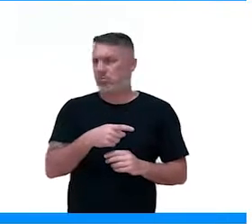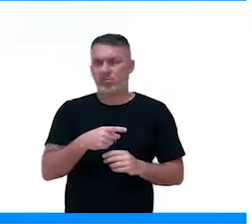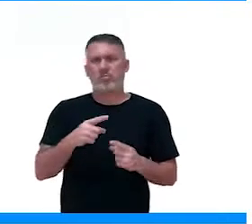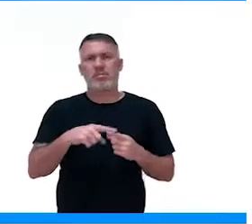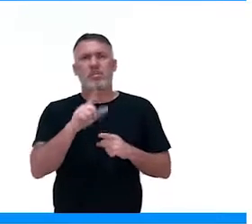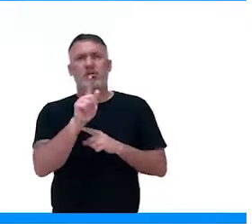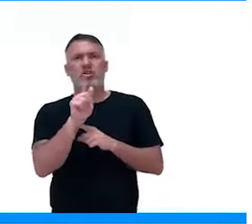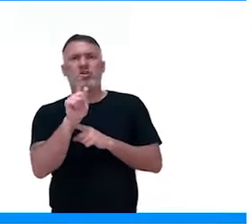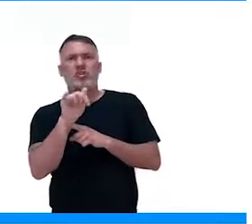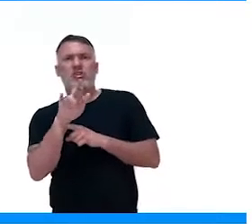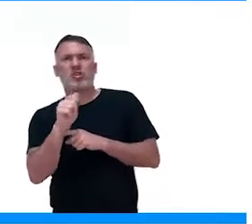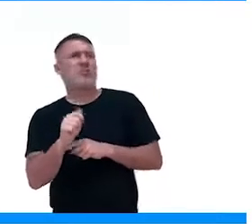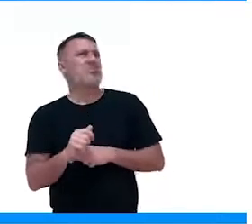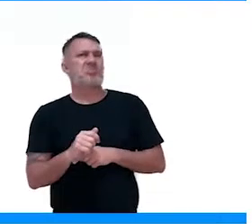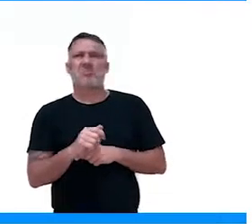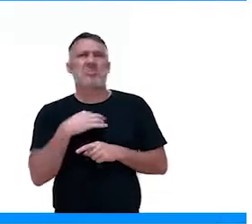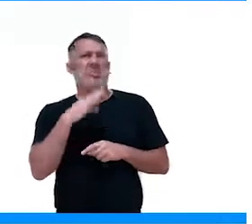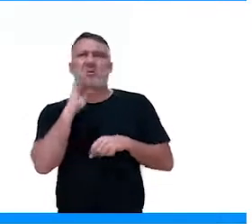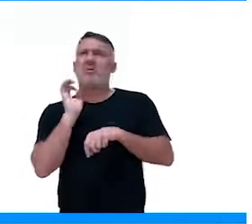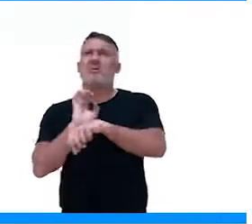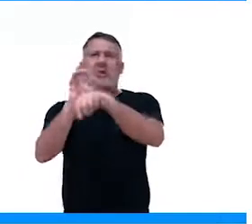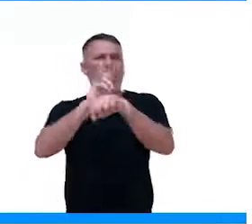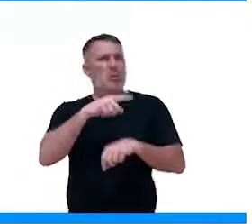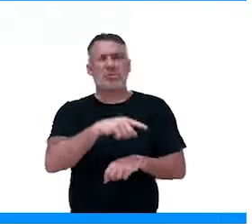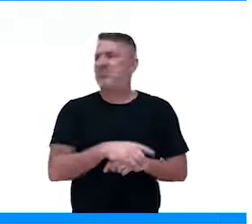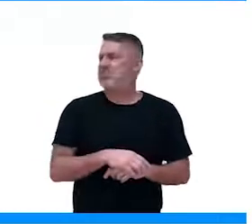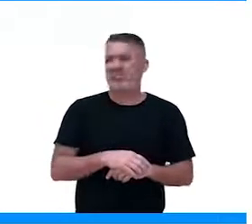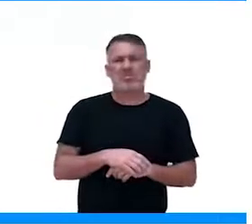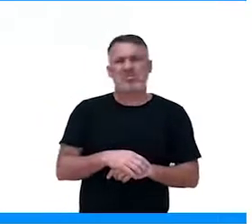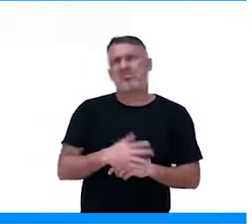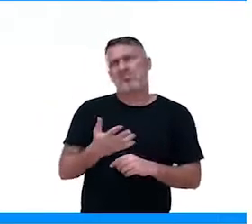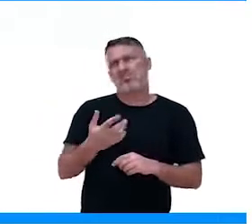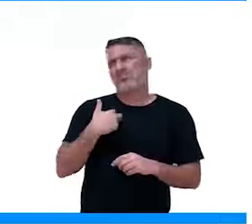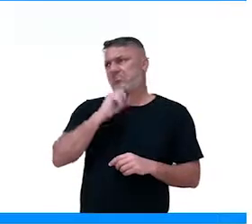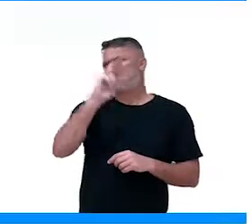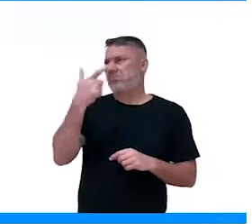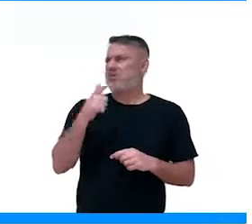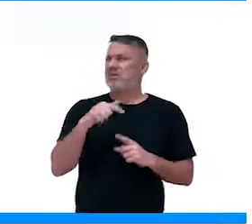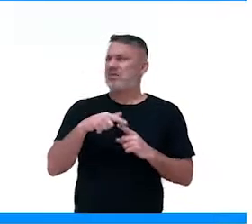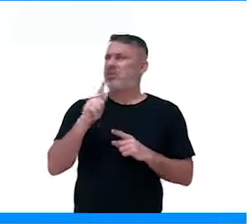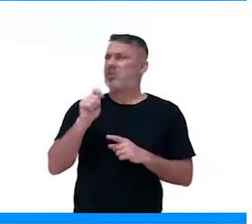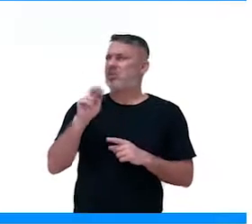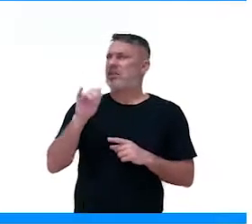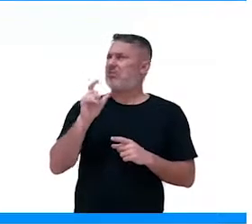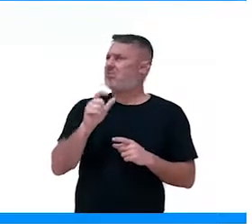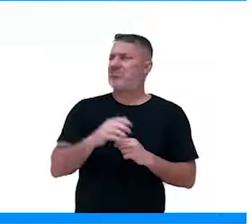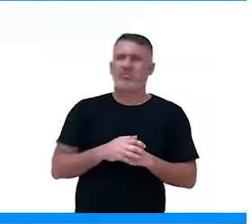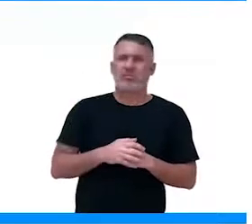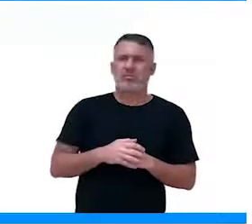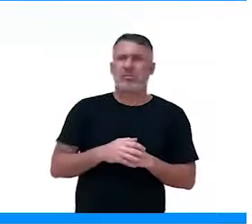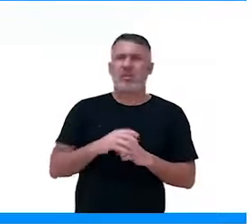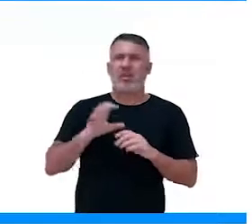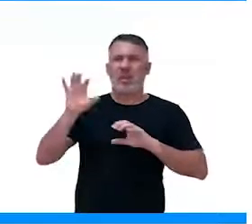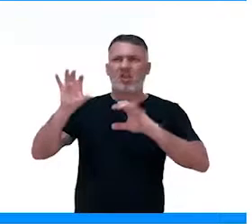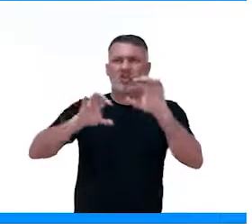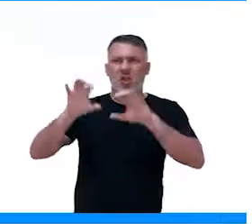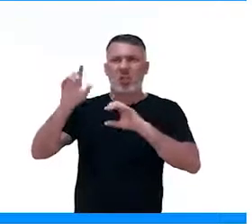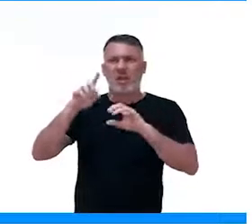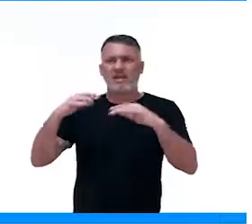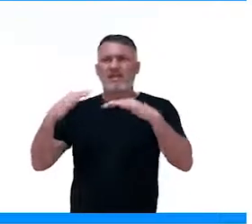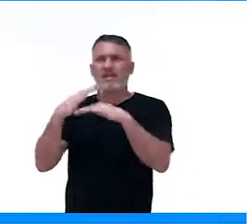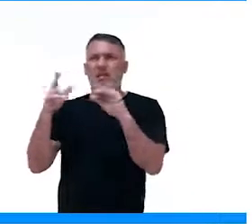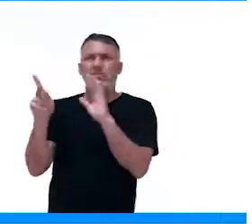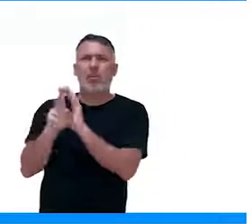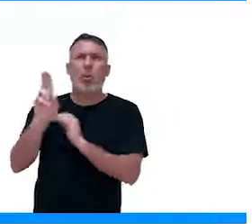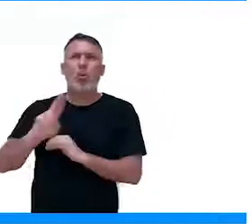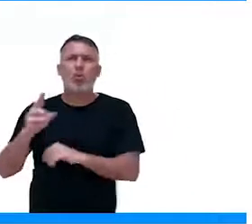Gíria não é, então eu já descarto. Não conheço nenhum estado, né? Posso até deduzir que não vai falar assim. Regionalismo, tem